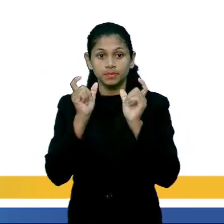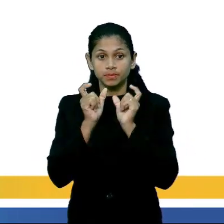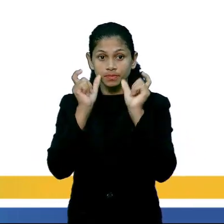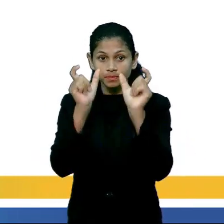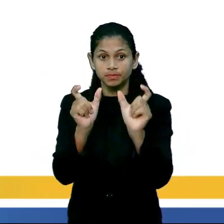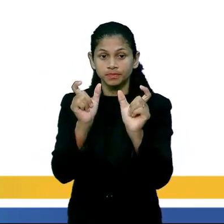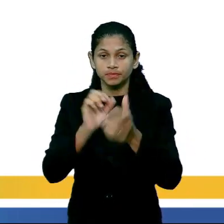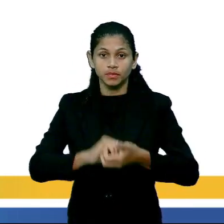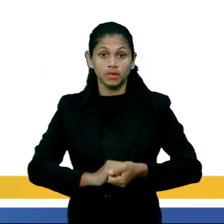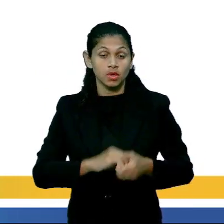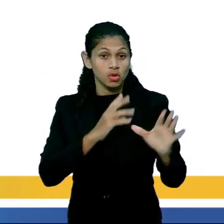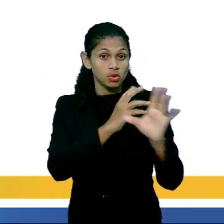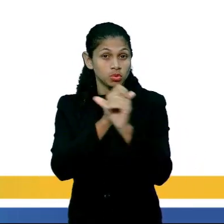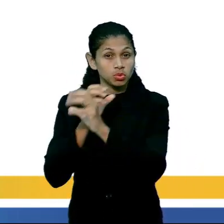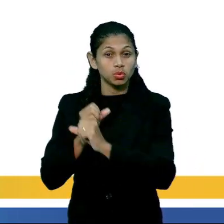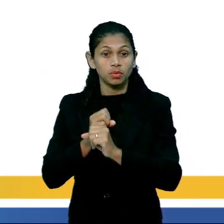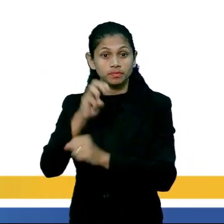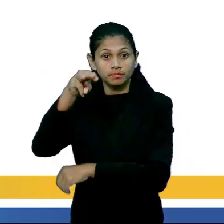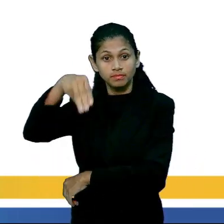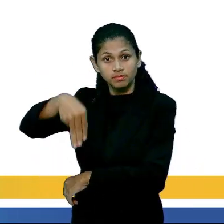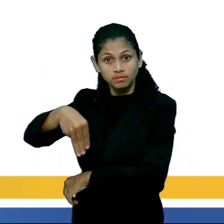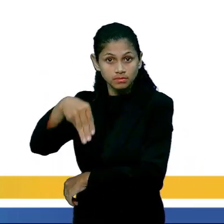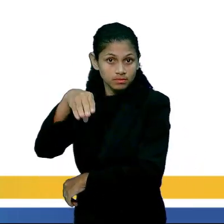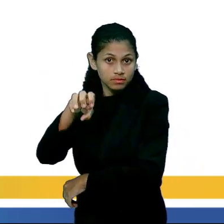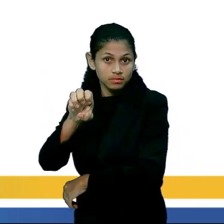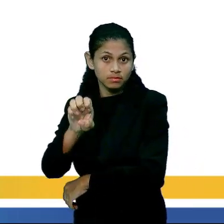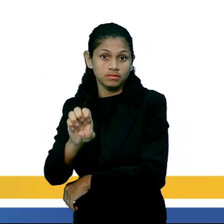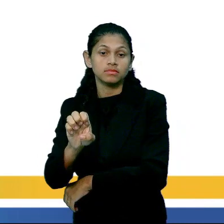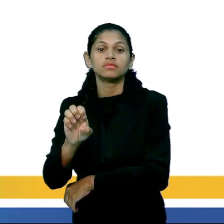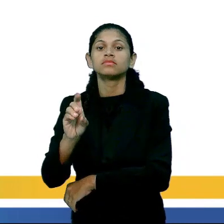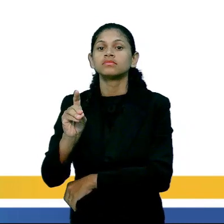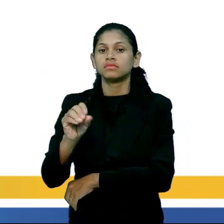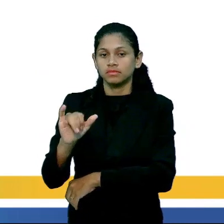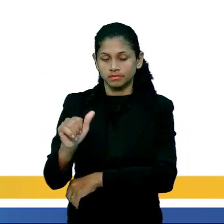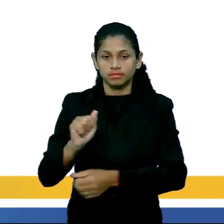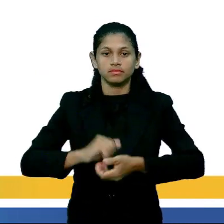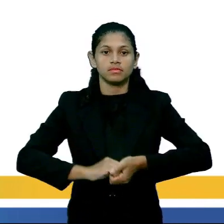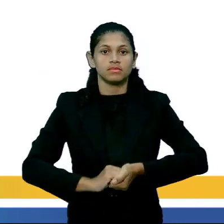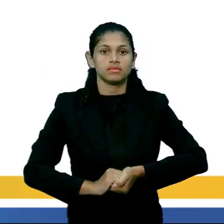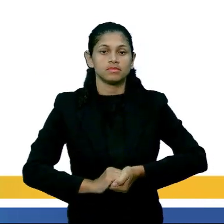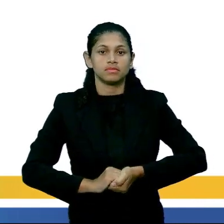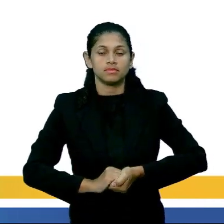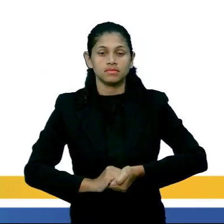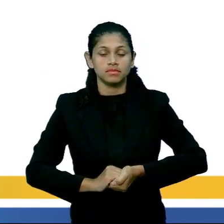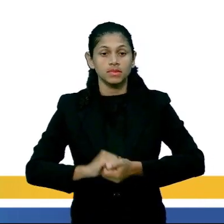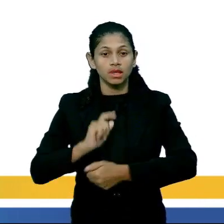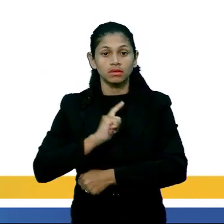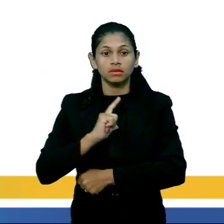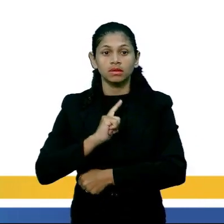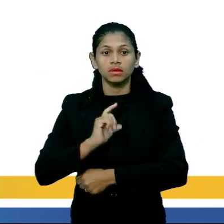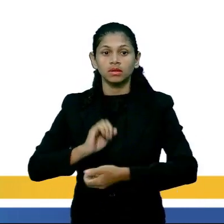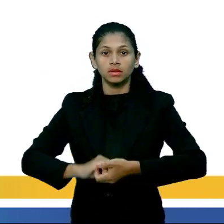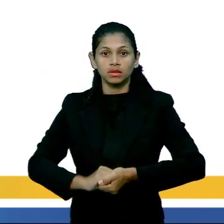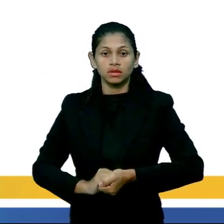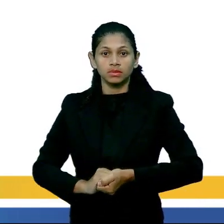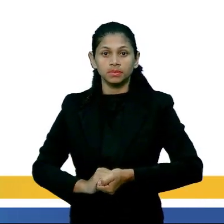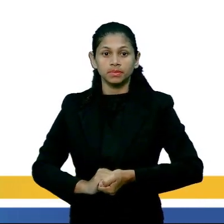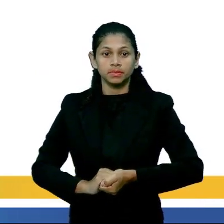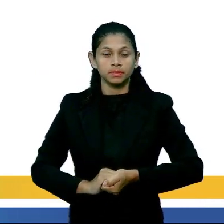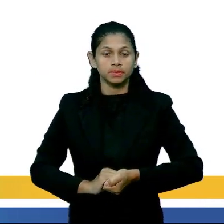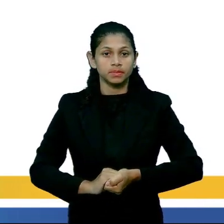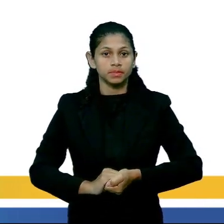como é simples primeiro calculando a média temos que